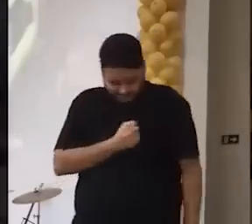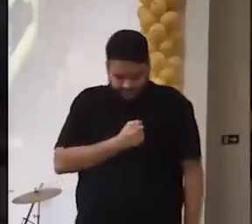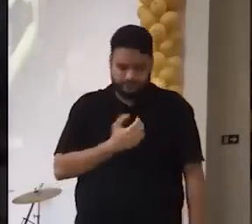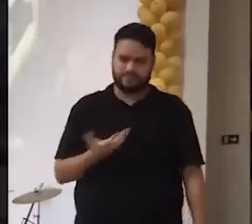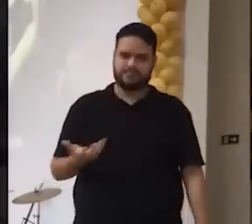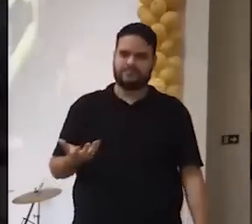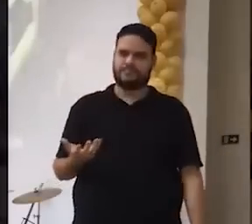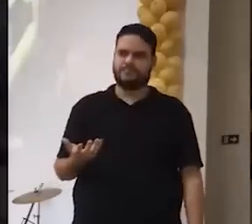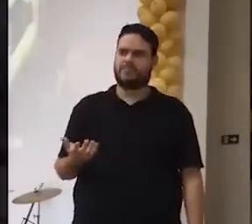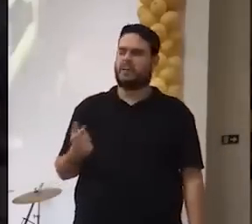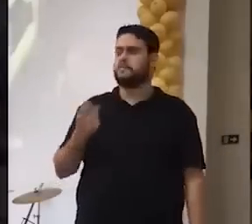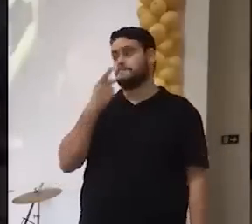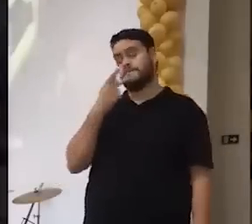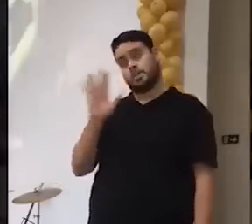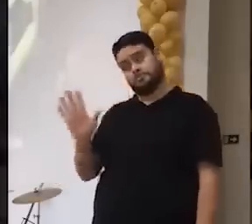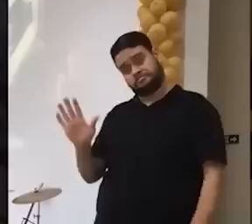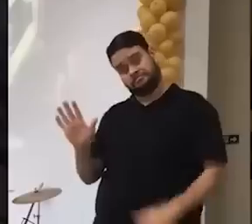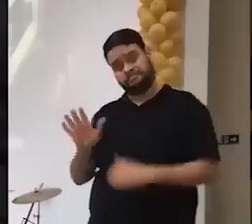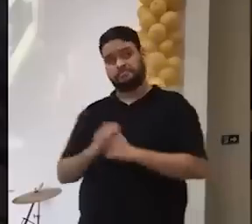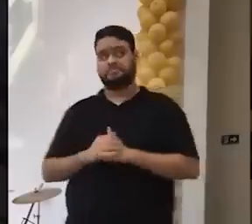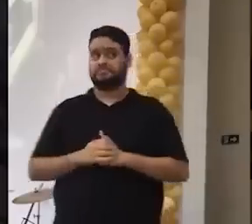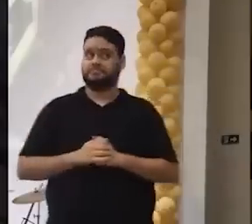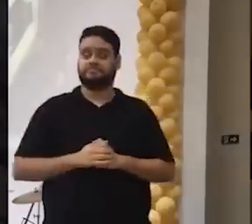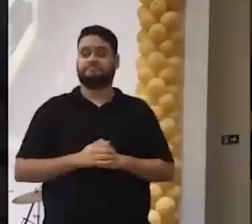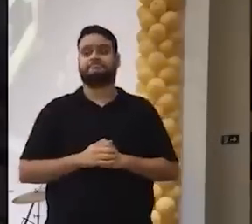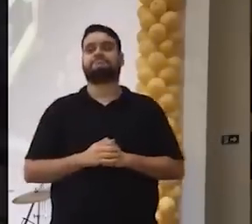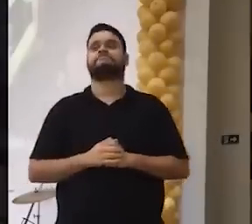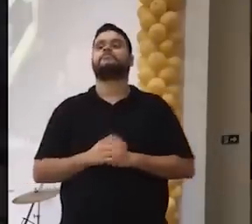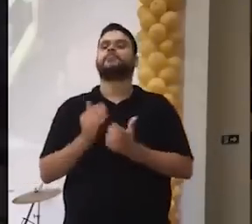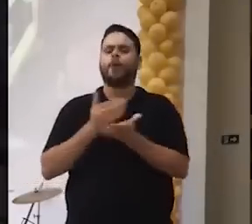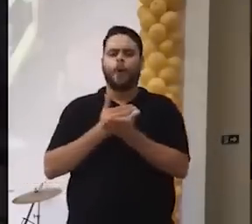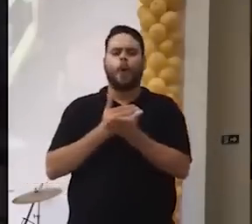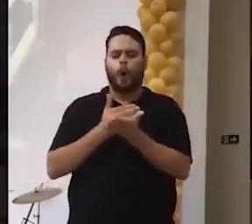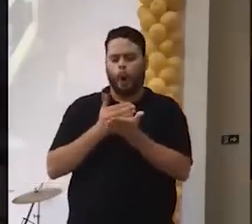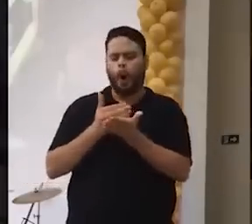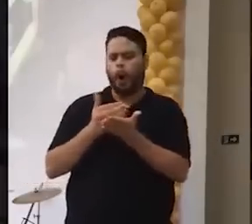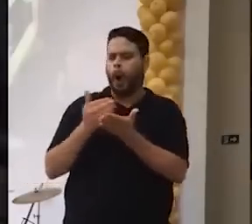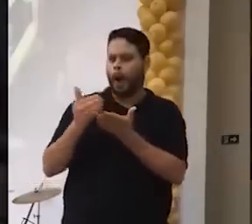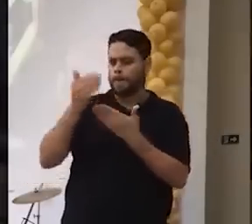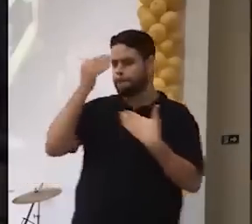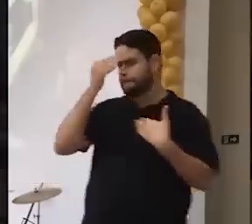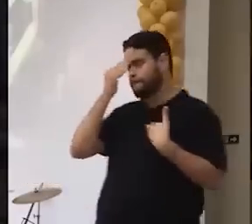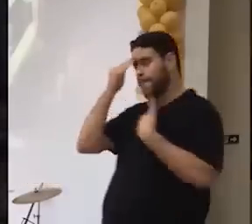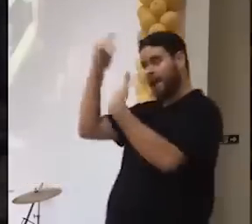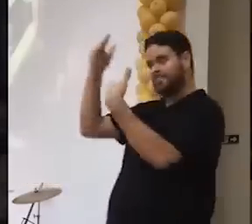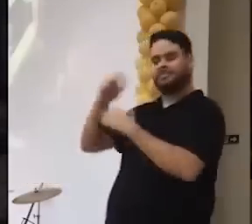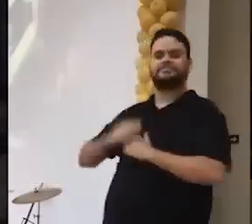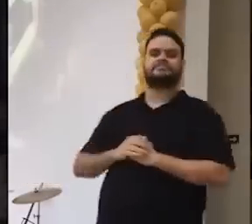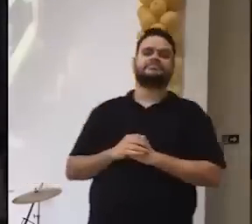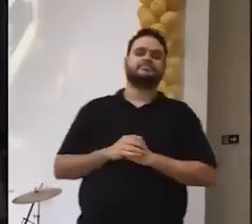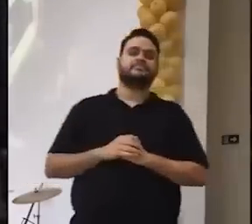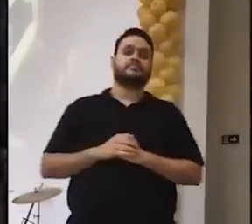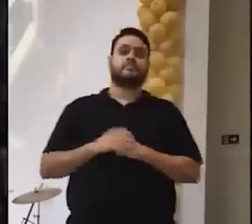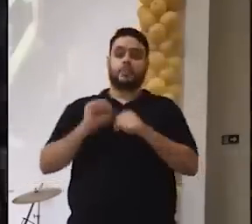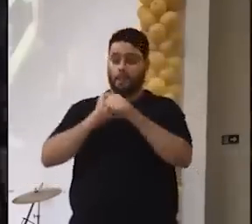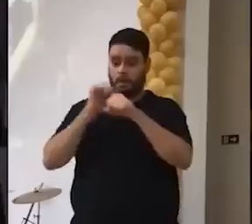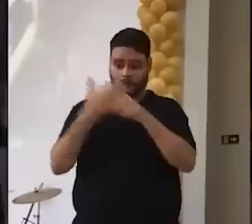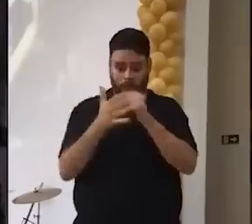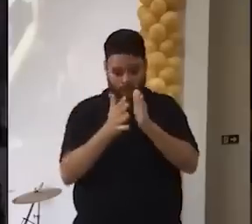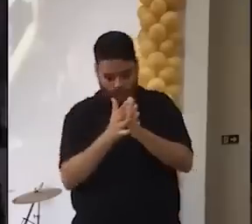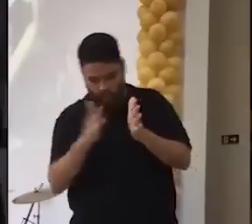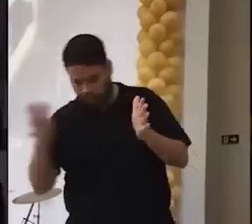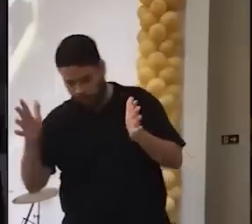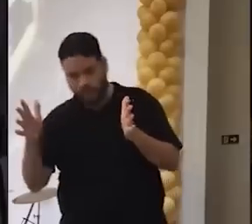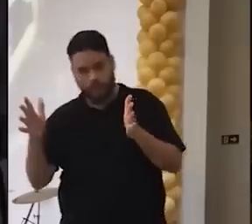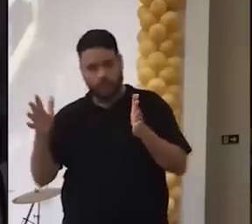Então, deixa eu dizer uma coisa a você, amado. Comece a dar graças a Deus. Num ano de pandemia, você está vivo, é um